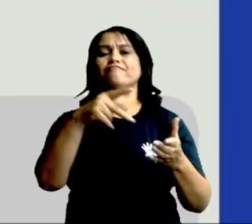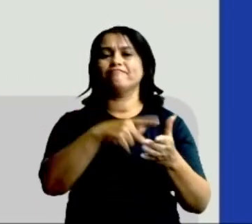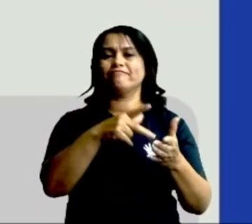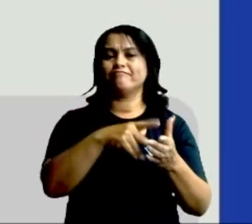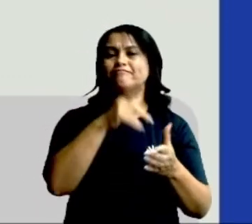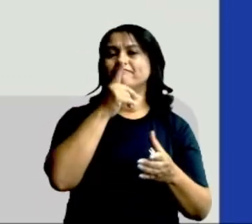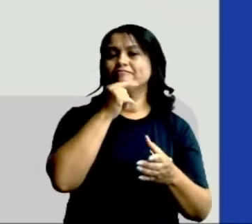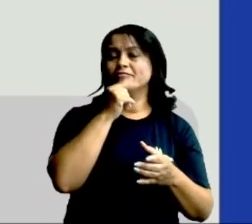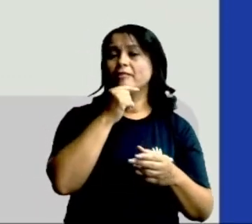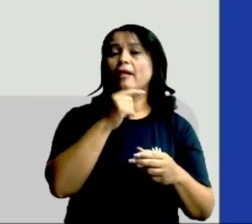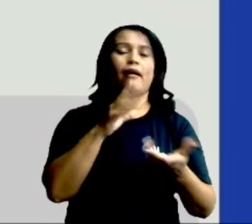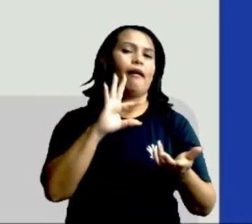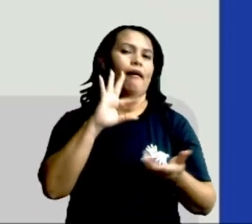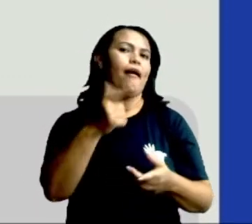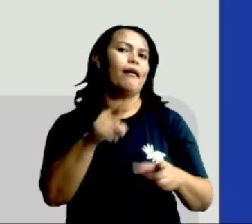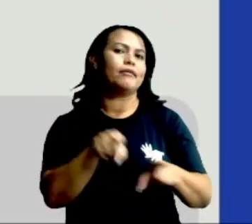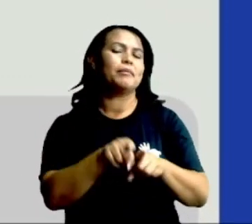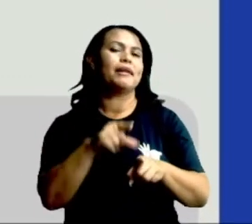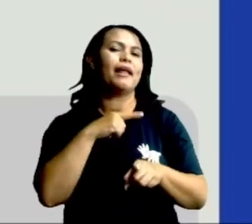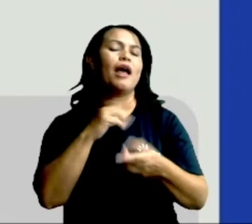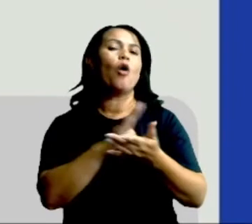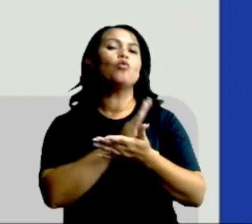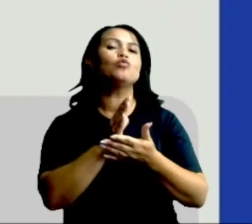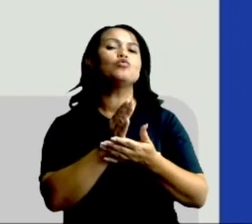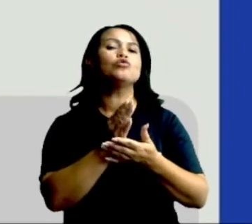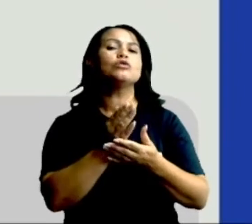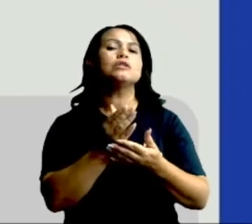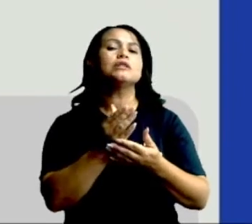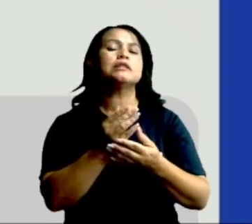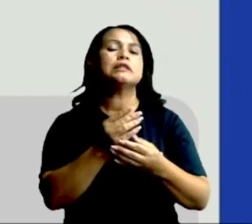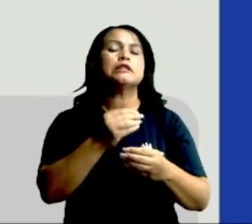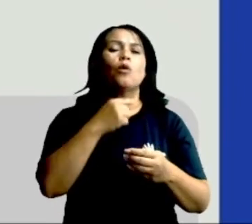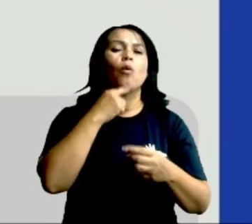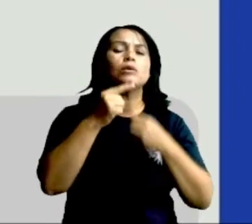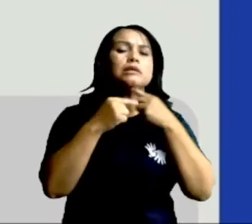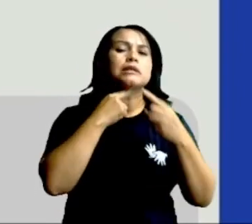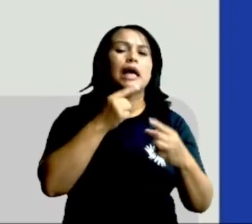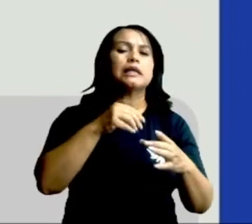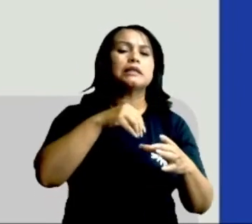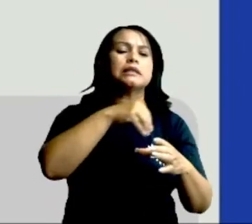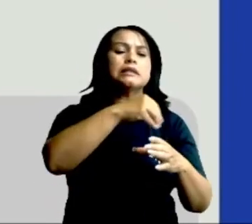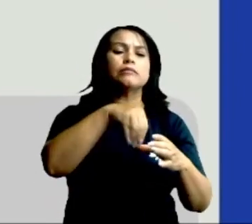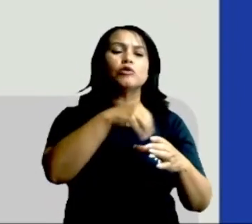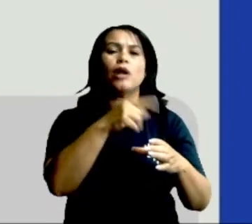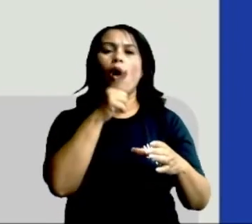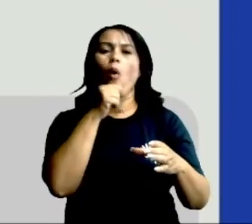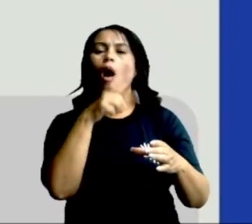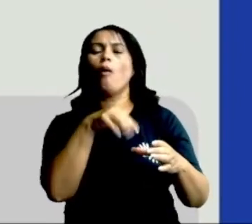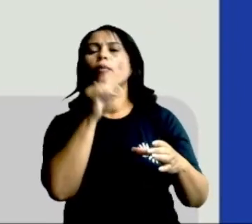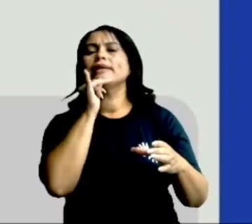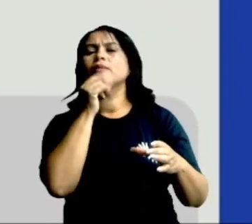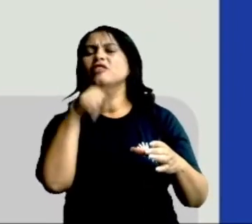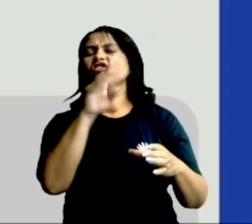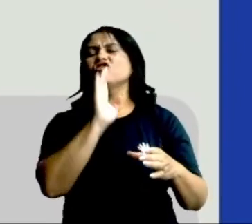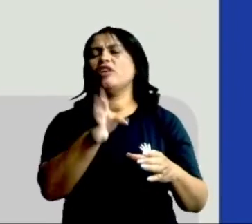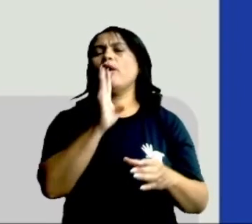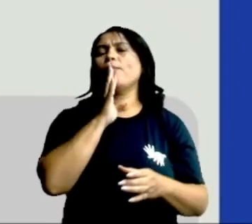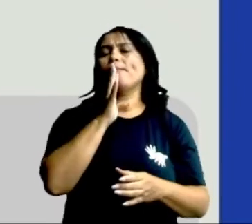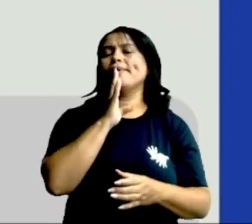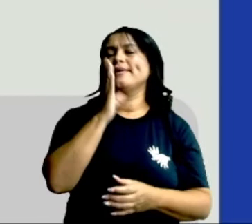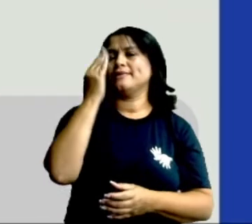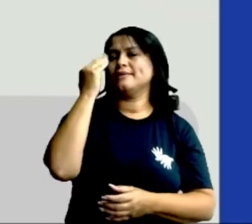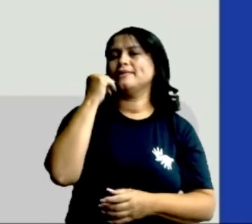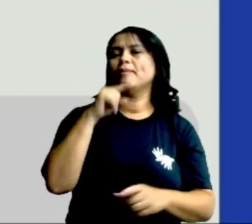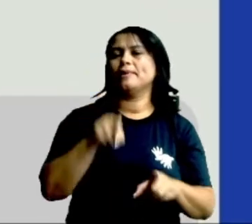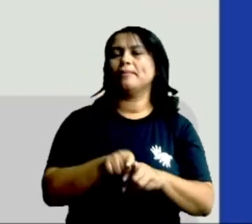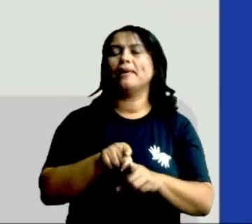na água. Obviamente que tem alguns componentes que não se misturam com a água e a gente pode até dar alguns exemplos e eu tenho certeza que vocês em casa já